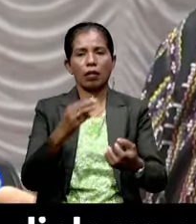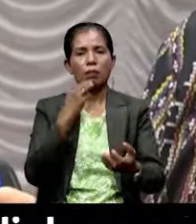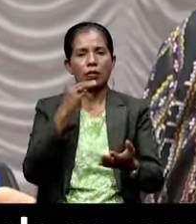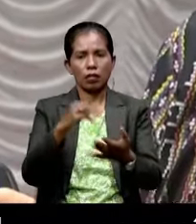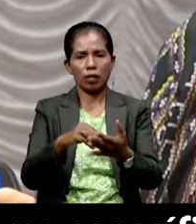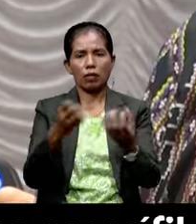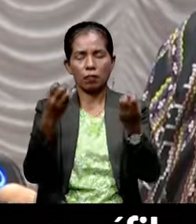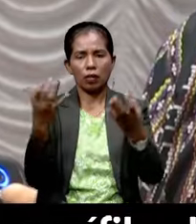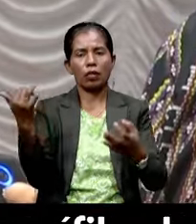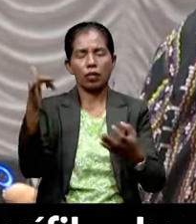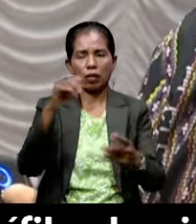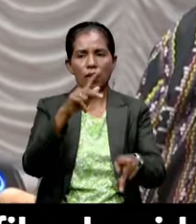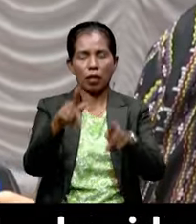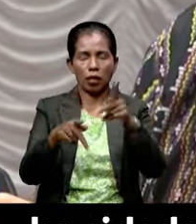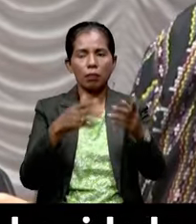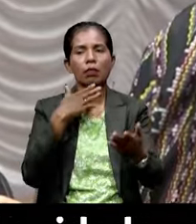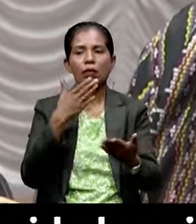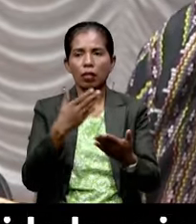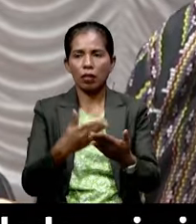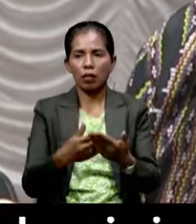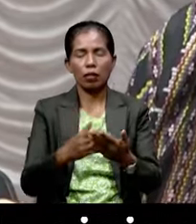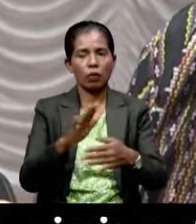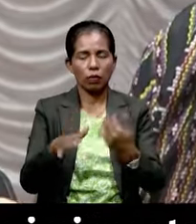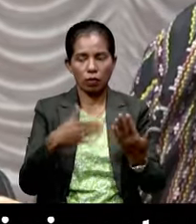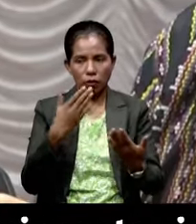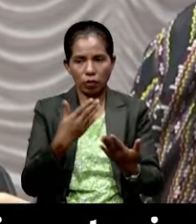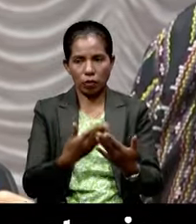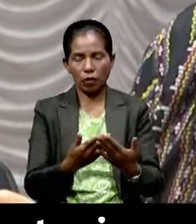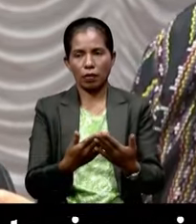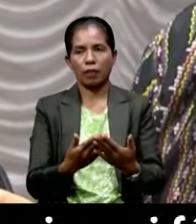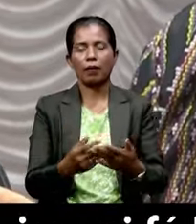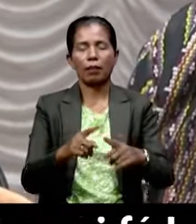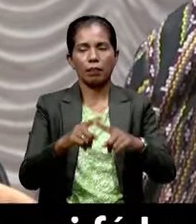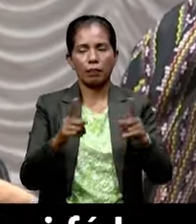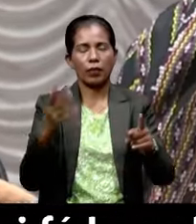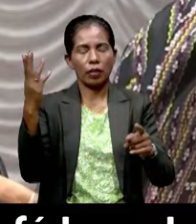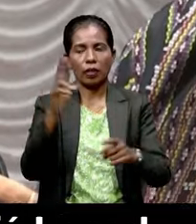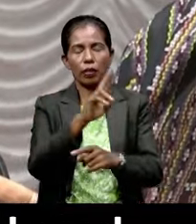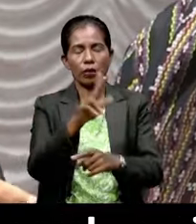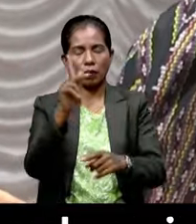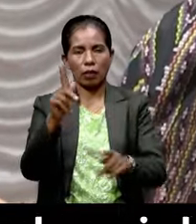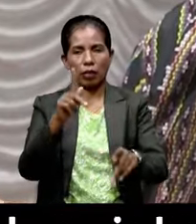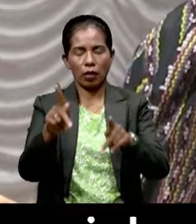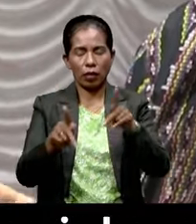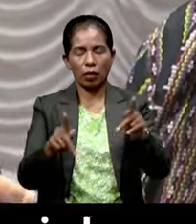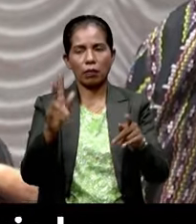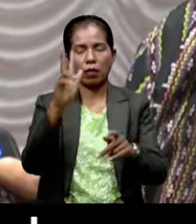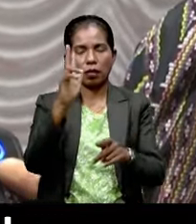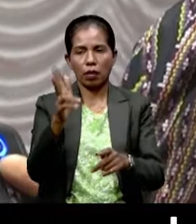los. Sira be emadiak, na maioria, macodiak, e a Inglaterra, Timor-Leste, rio